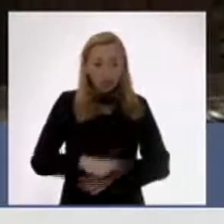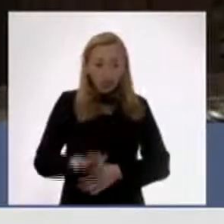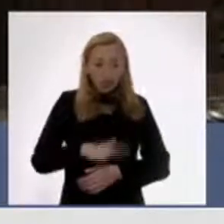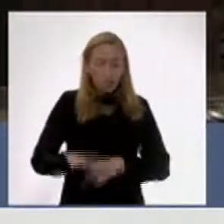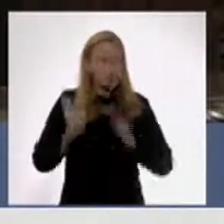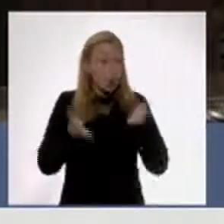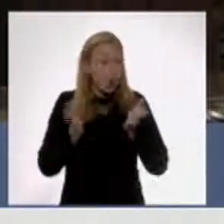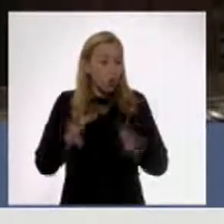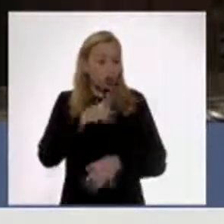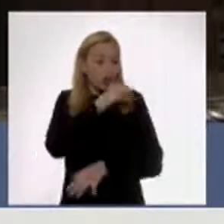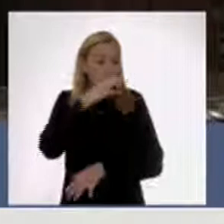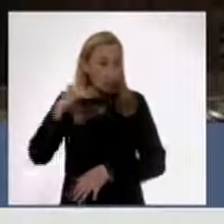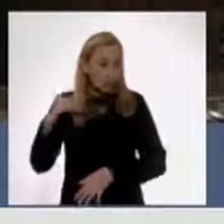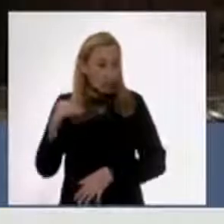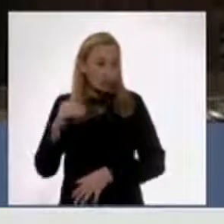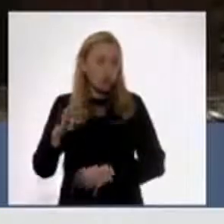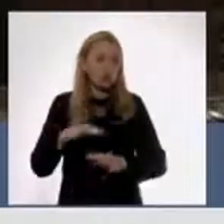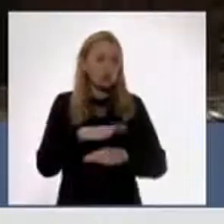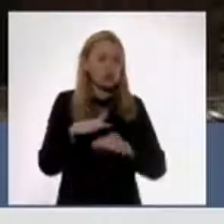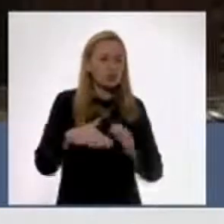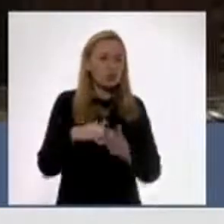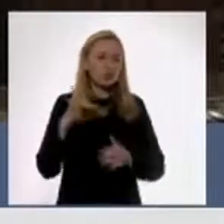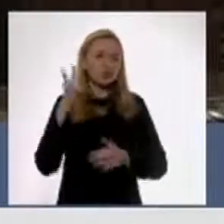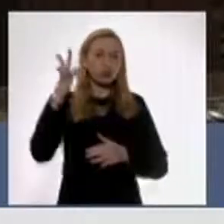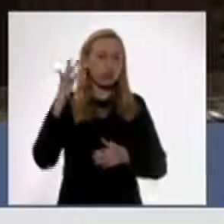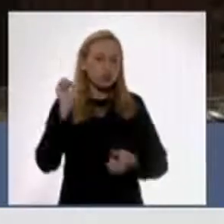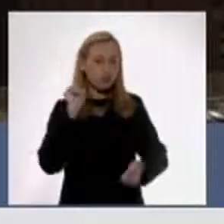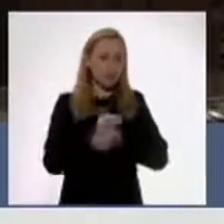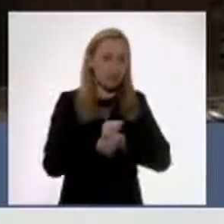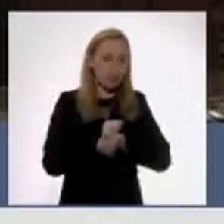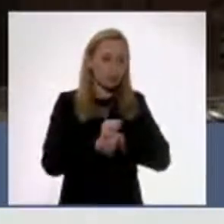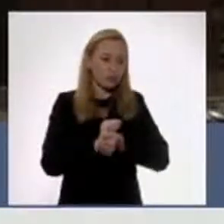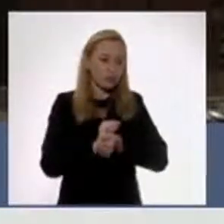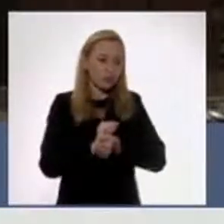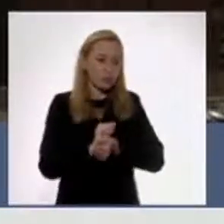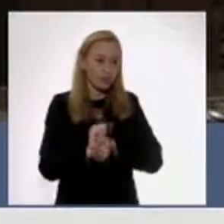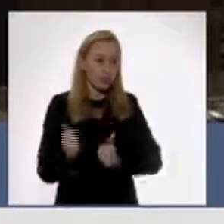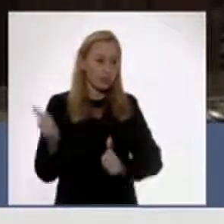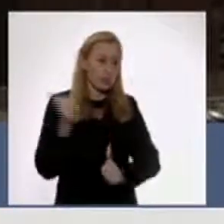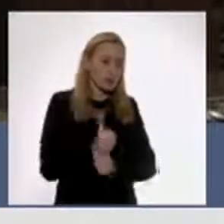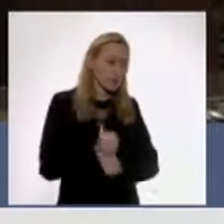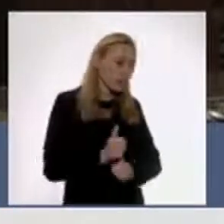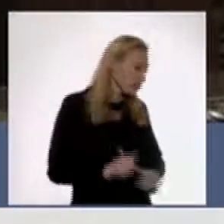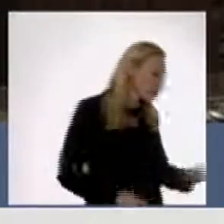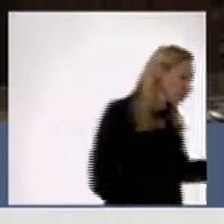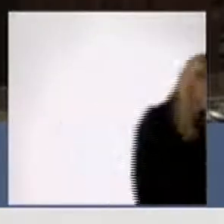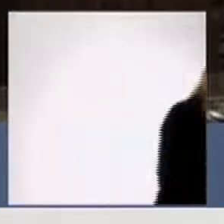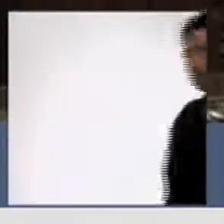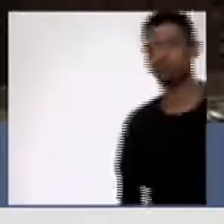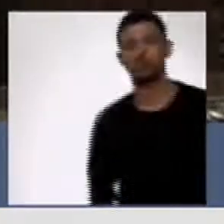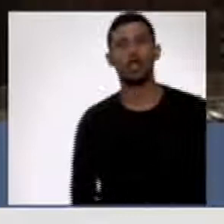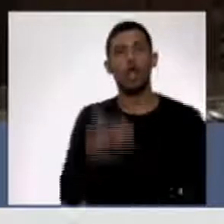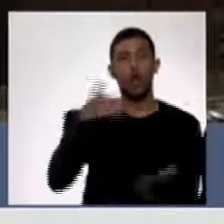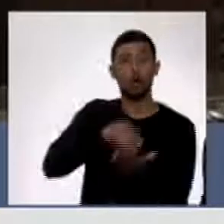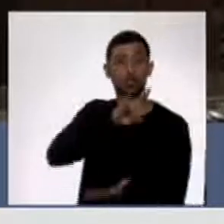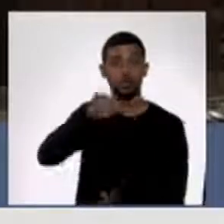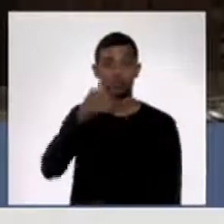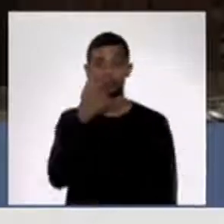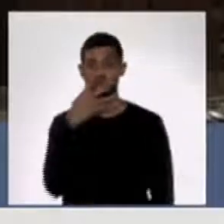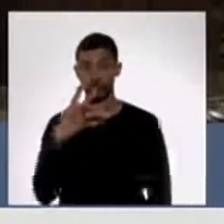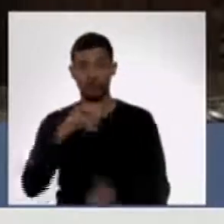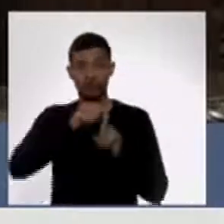uma expectativa e perspectiva de futuro interrompida. No último dia 24 de novembro de